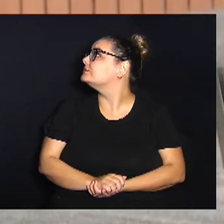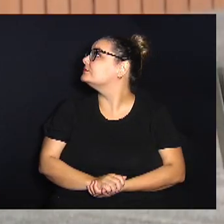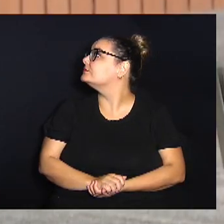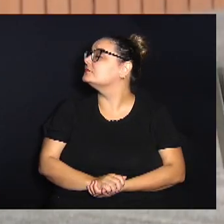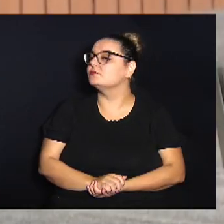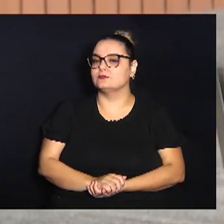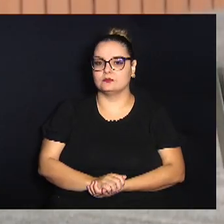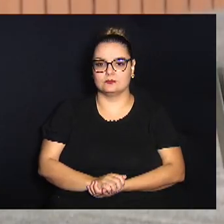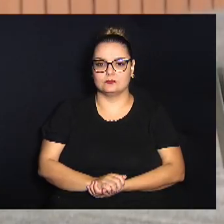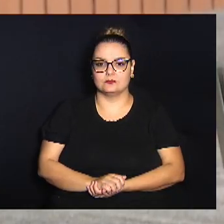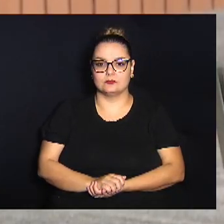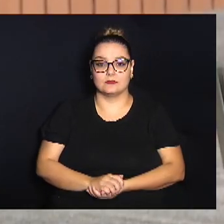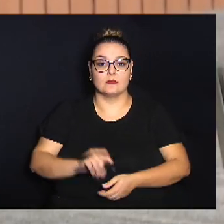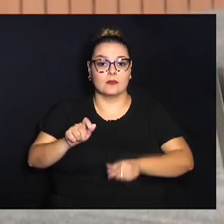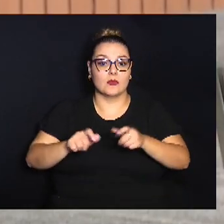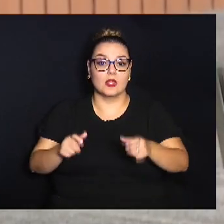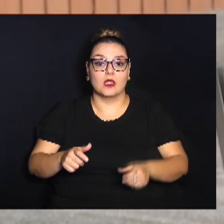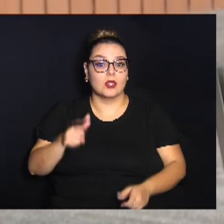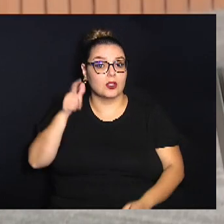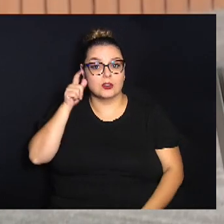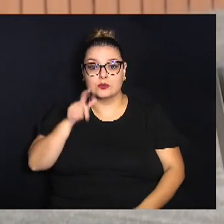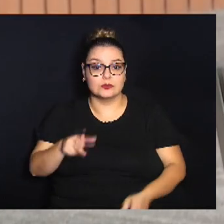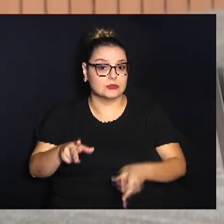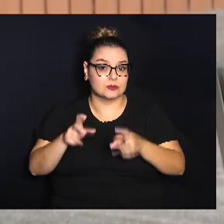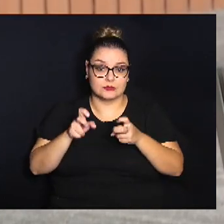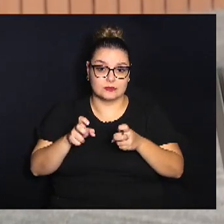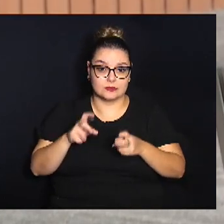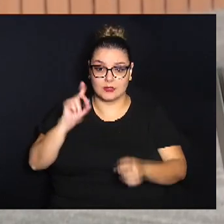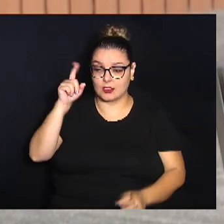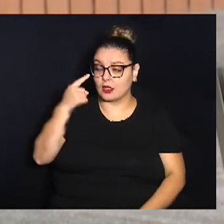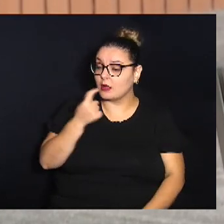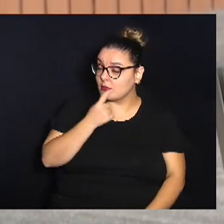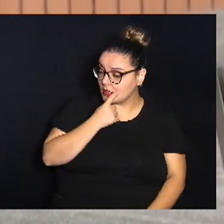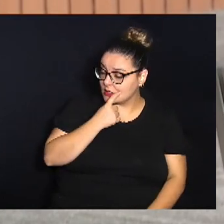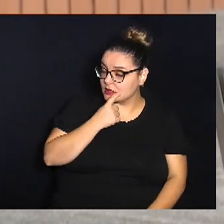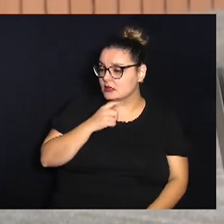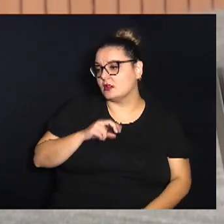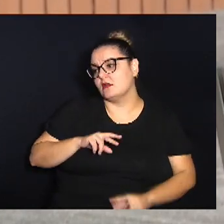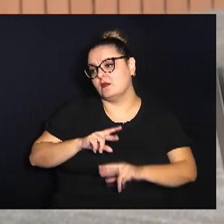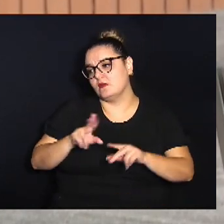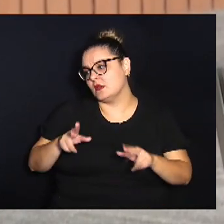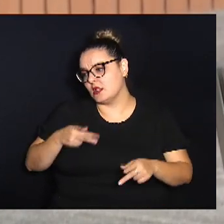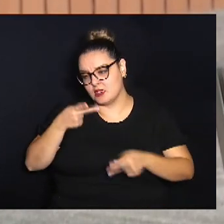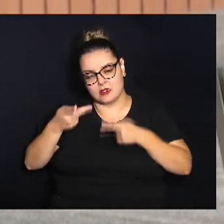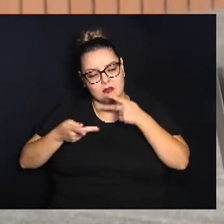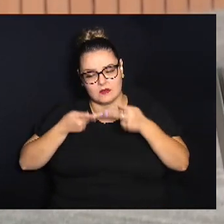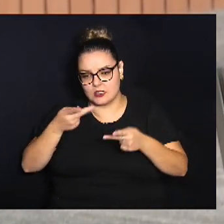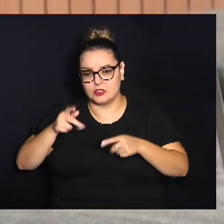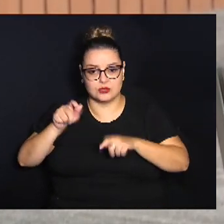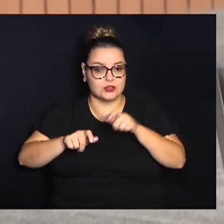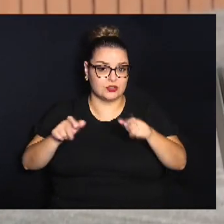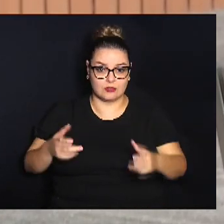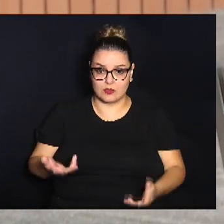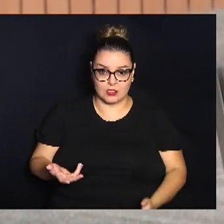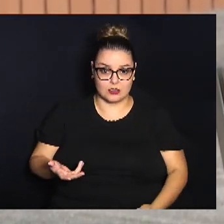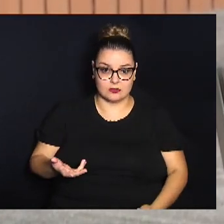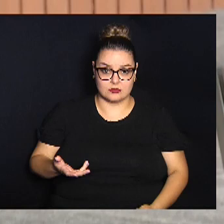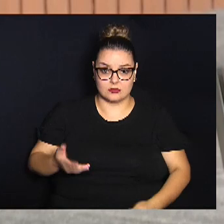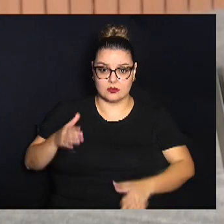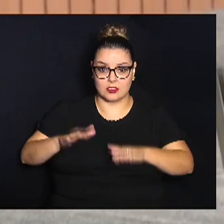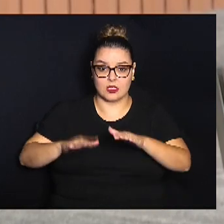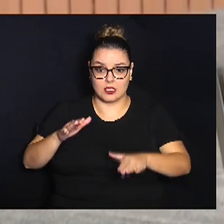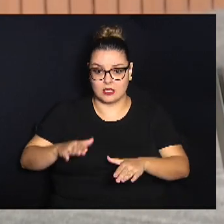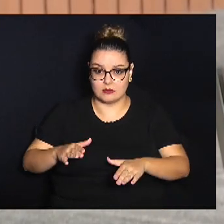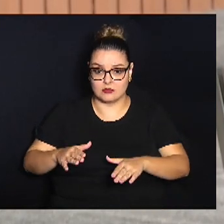São aquelas umas que as pessoas não conseguem enxergar, Mina. A gente tem vários relatos da cidade de Campinas de pessoas que às vezes